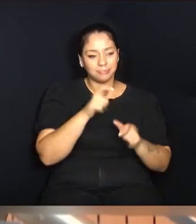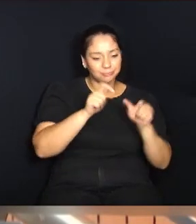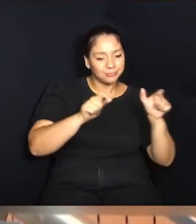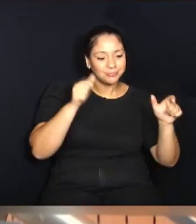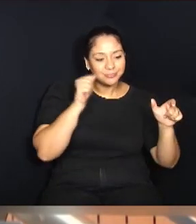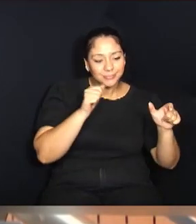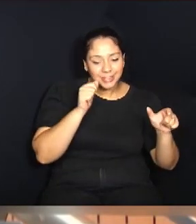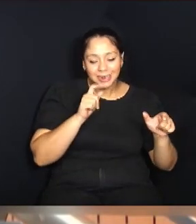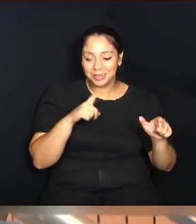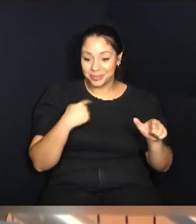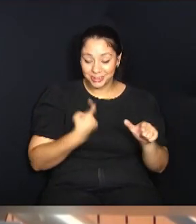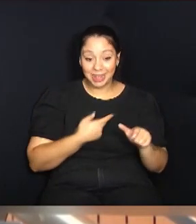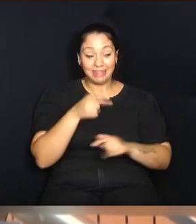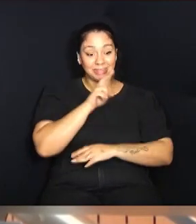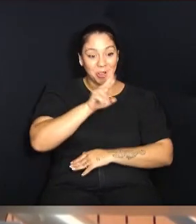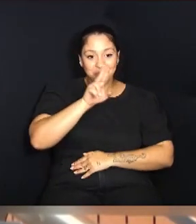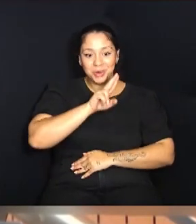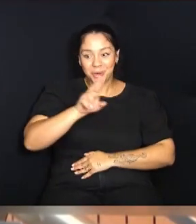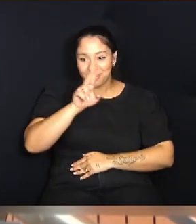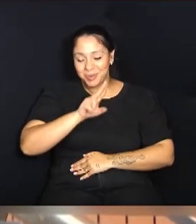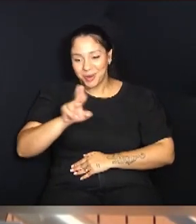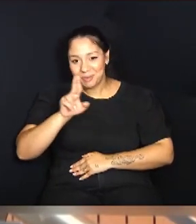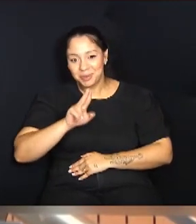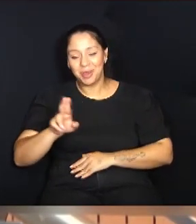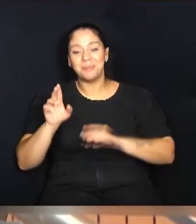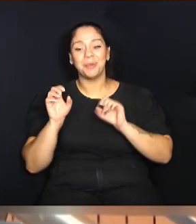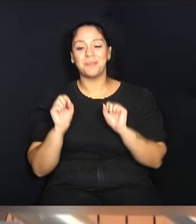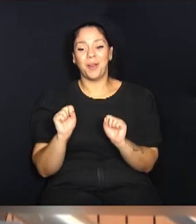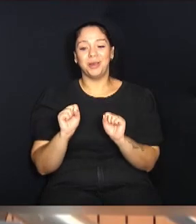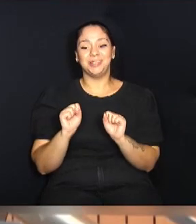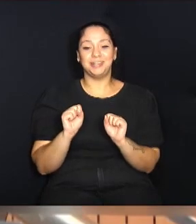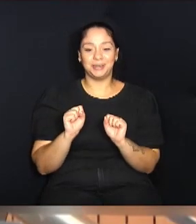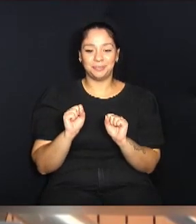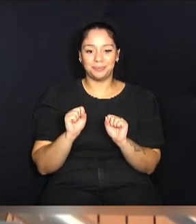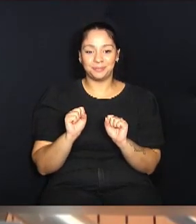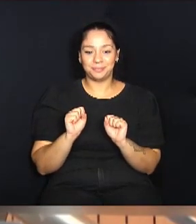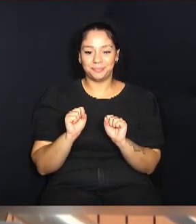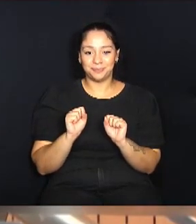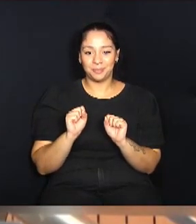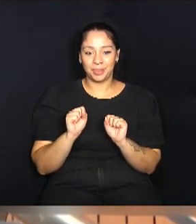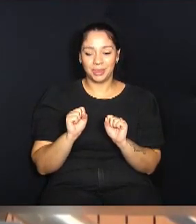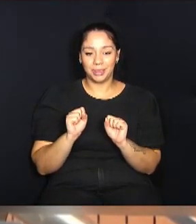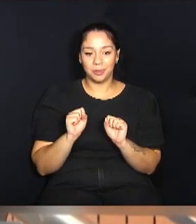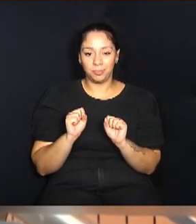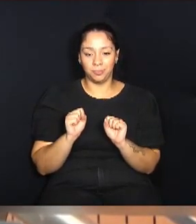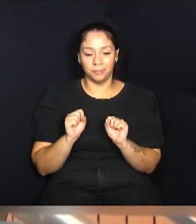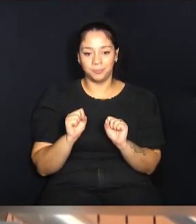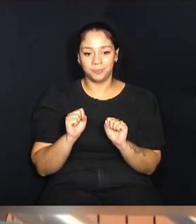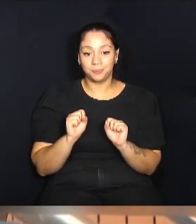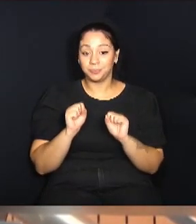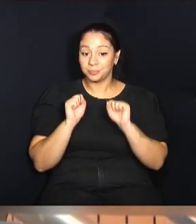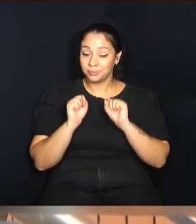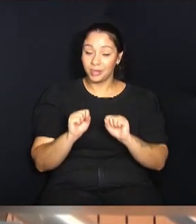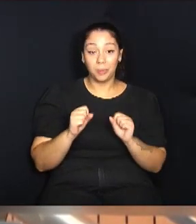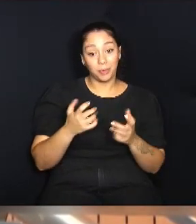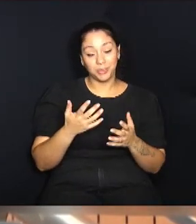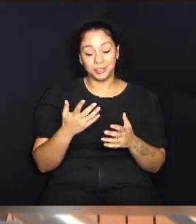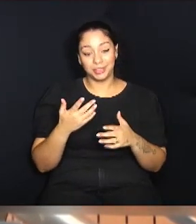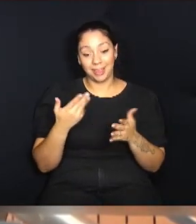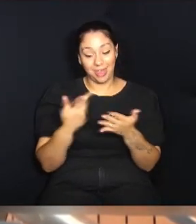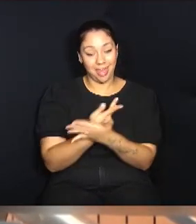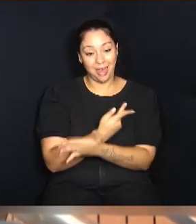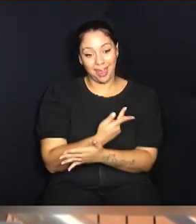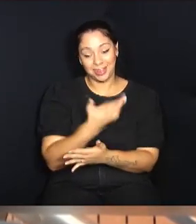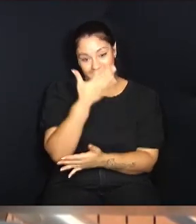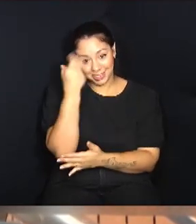começa a falar nomes, a gente corre, às vezes, de não poder dizer cada um. Mas eu quero dizer que